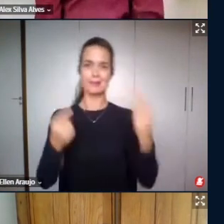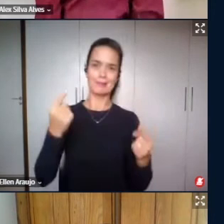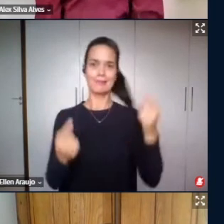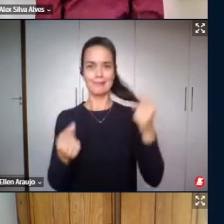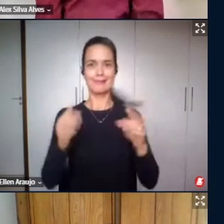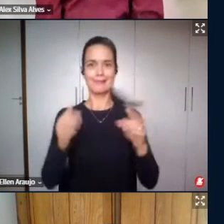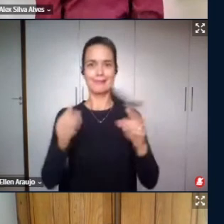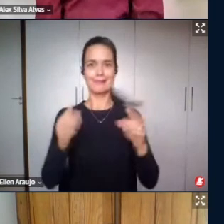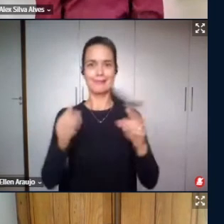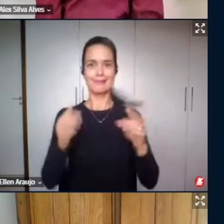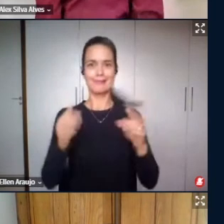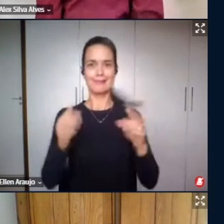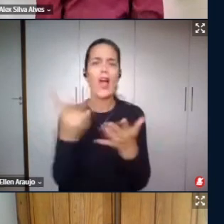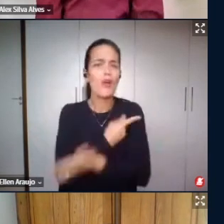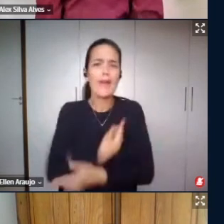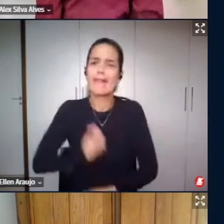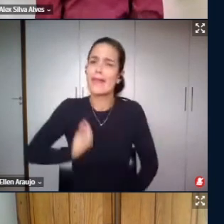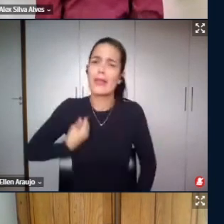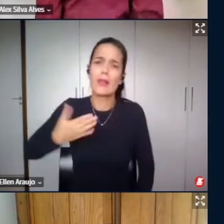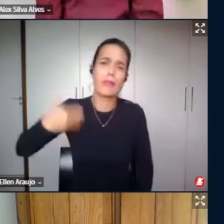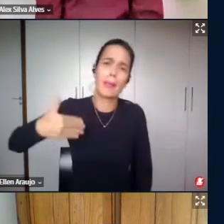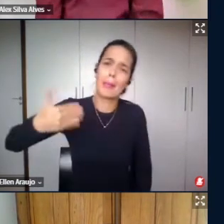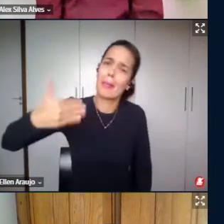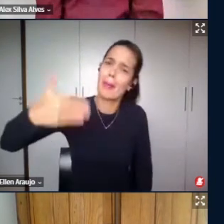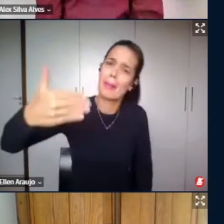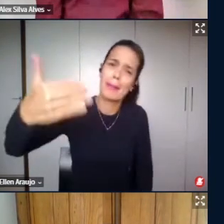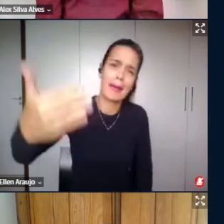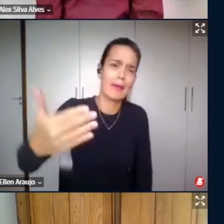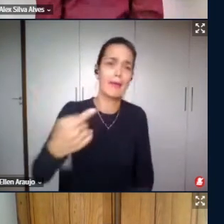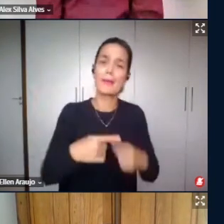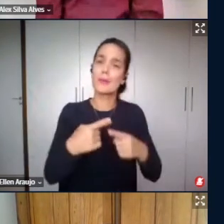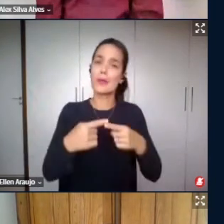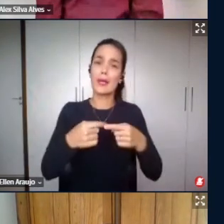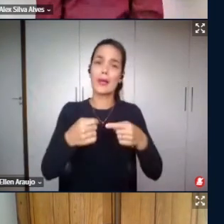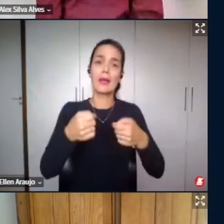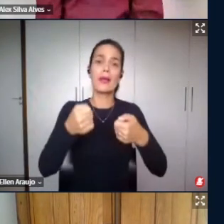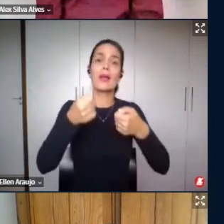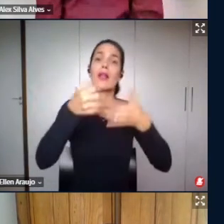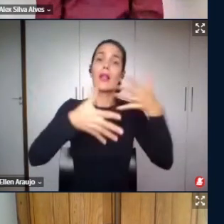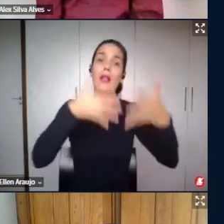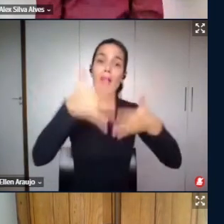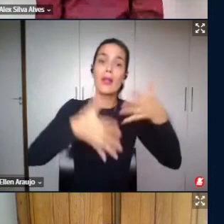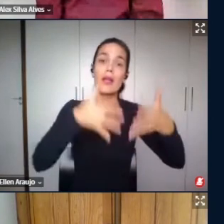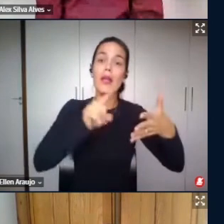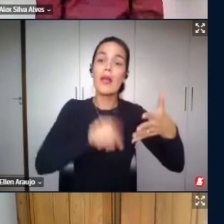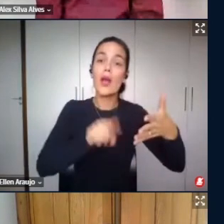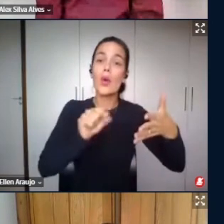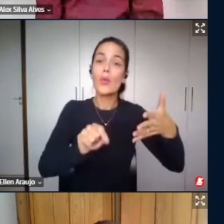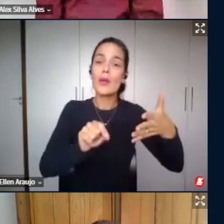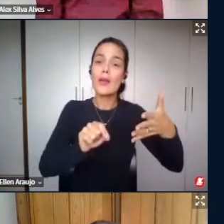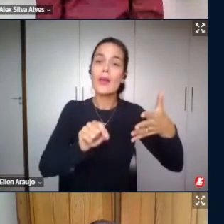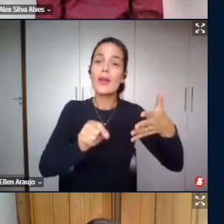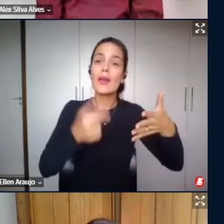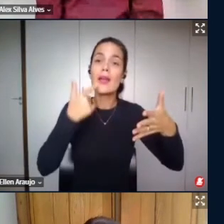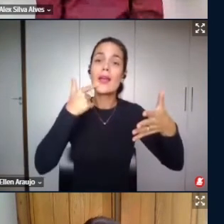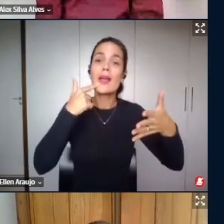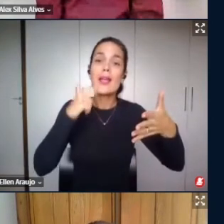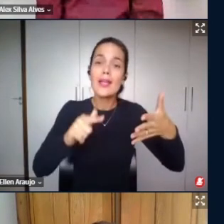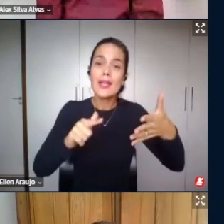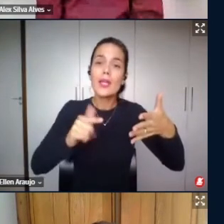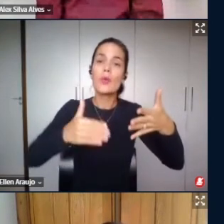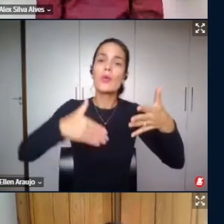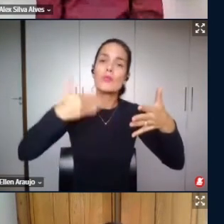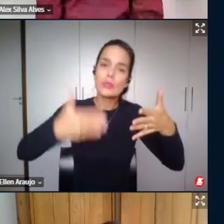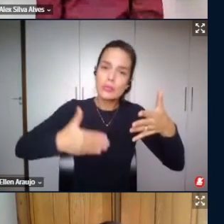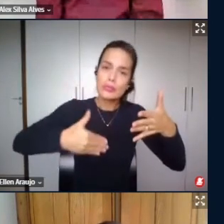isso vai acontecer a vida inteira. Língua de sinais é uma língua que está em formação, pelo menos